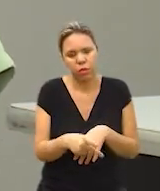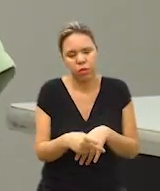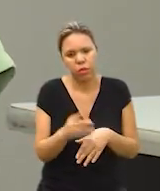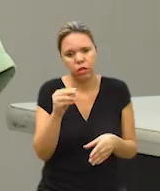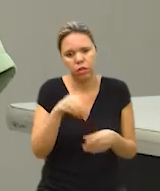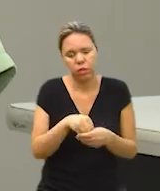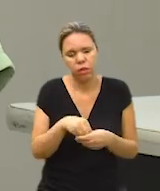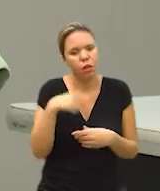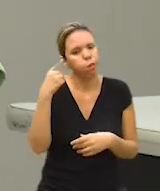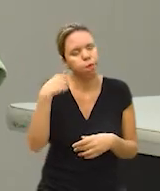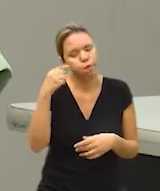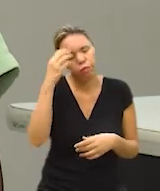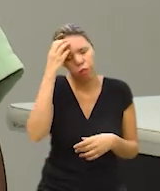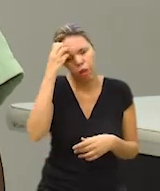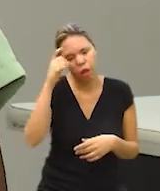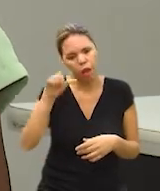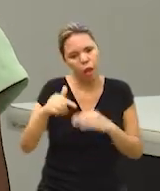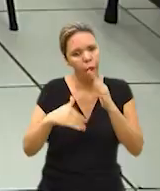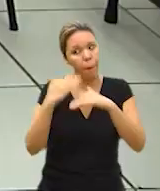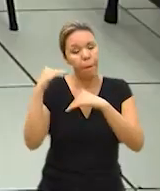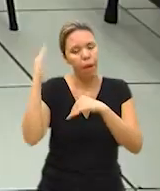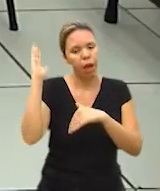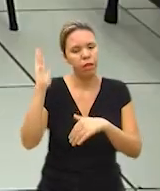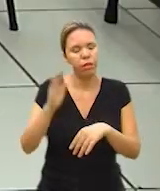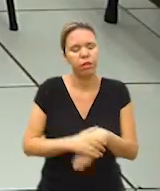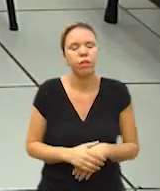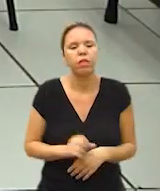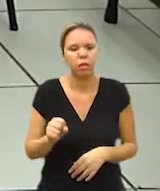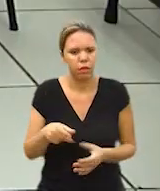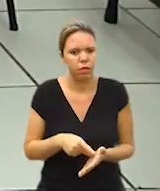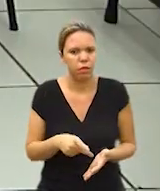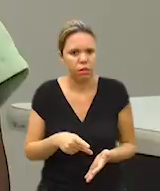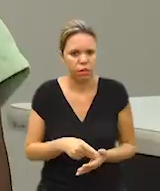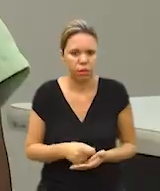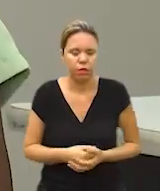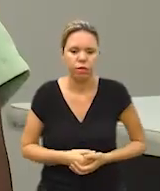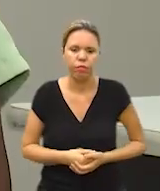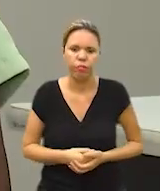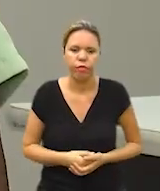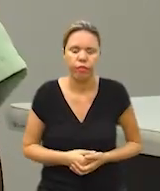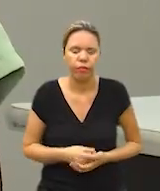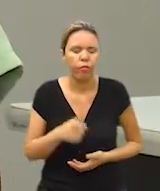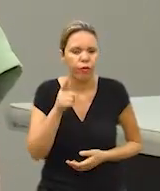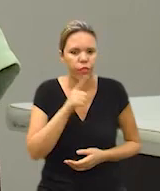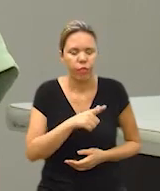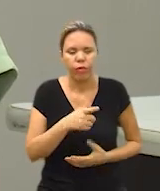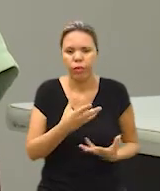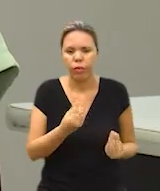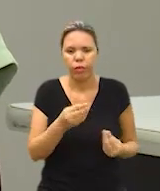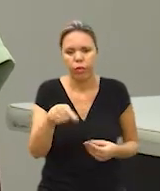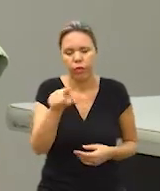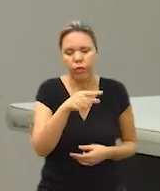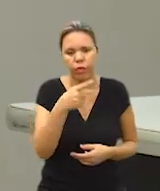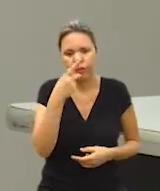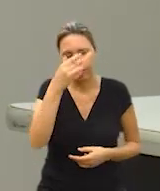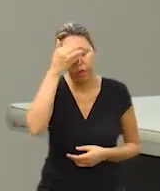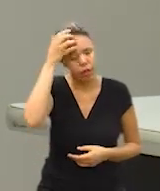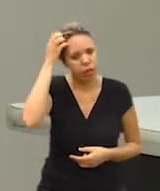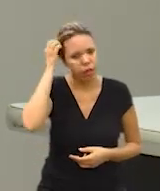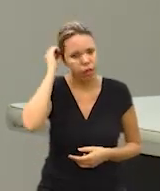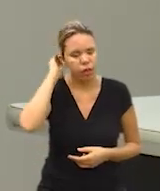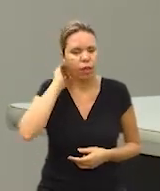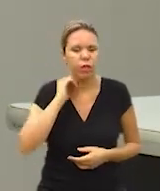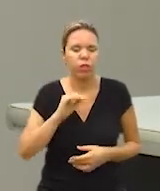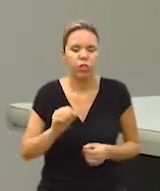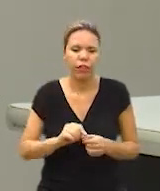do direito, né? Já é um passo a mais, não é isso? É, sem dúvida. Ela consegue já, muitos, você falou, né, Carolina, que